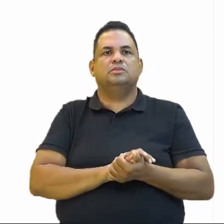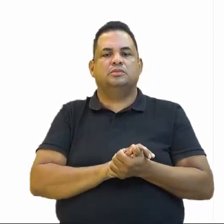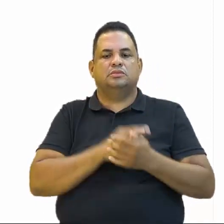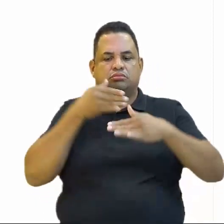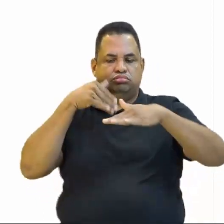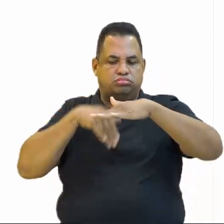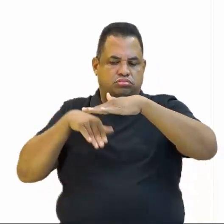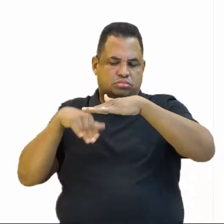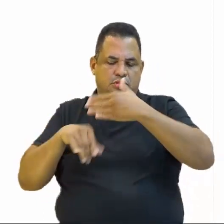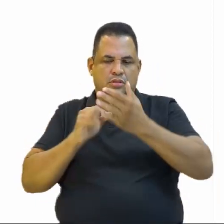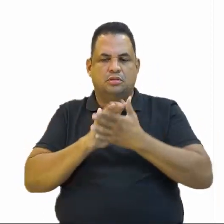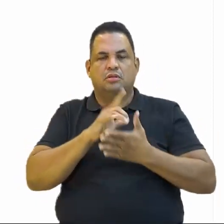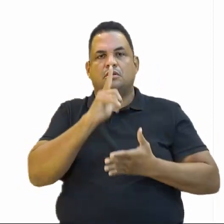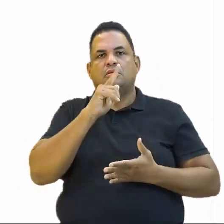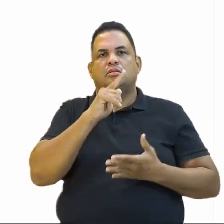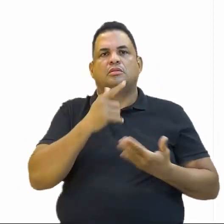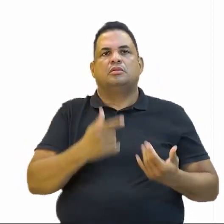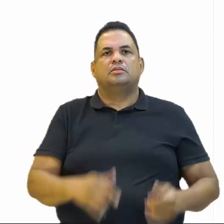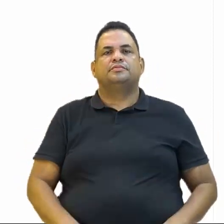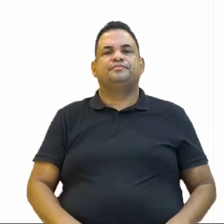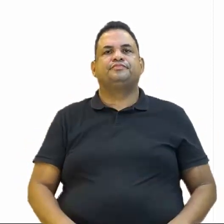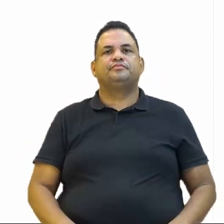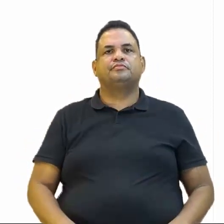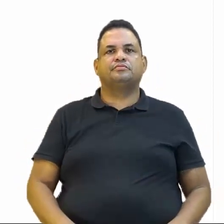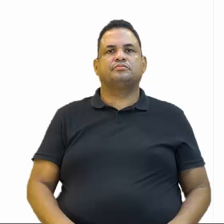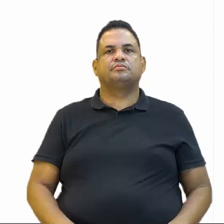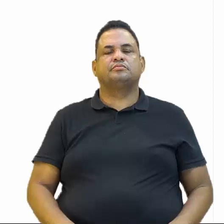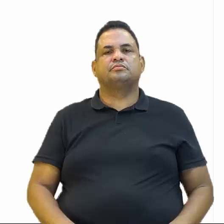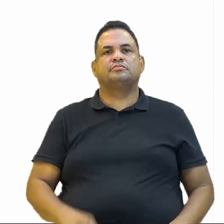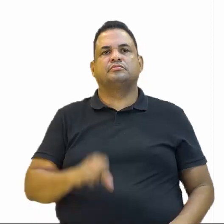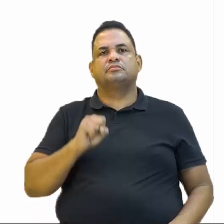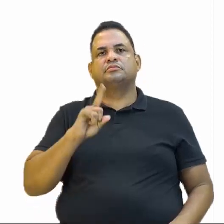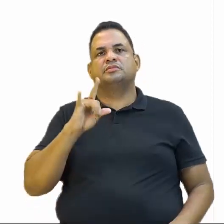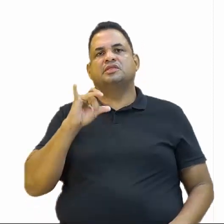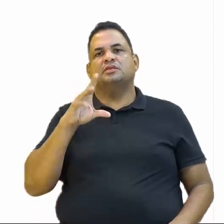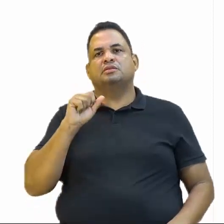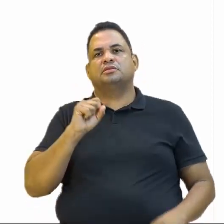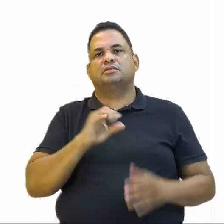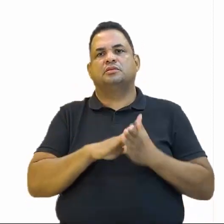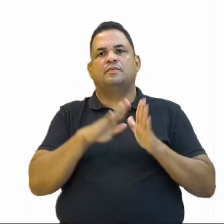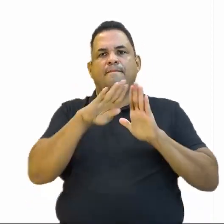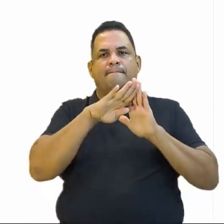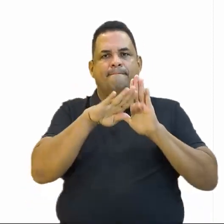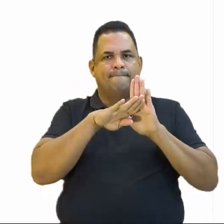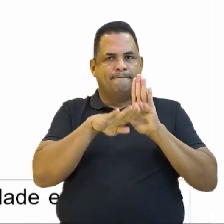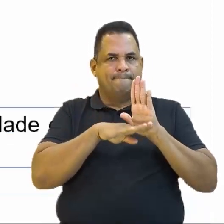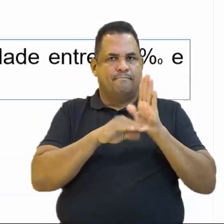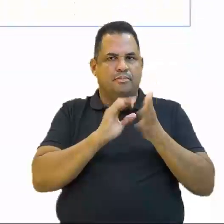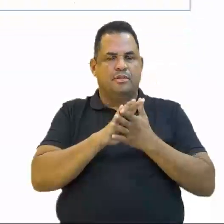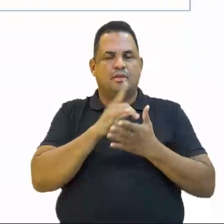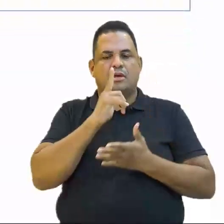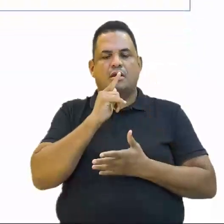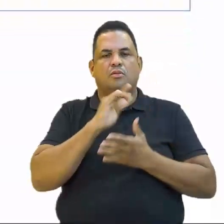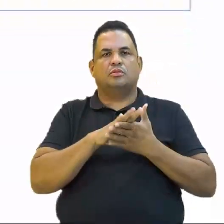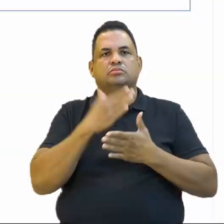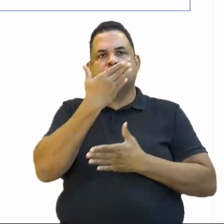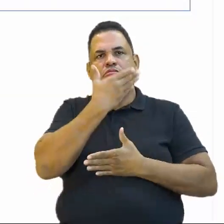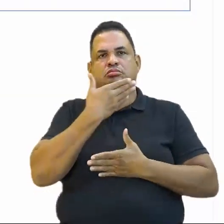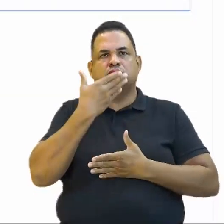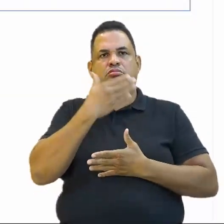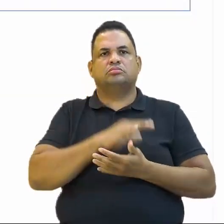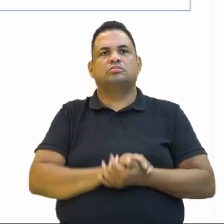lençóis subterrâneos. E essa salinidade dela é o que classifica como água doce. Na